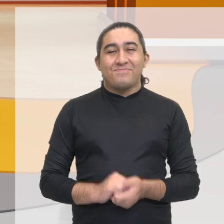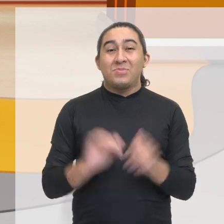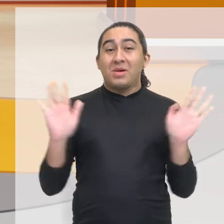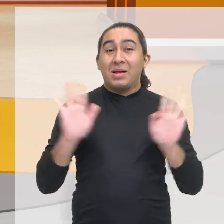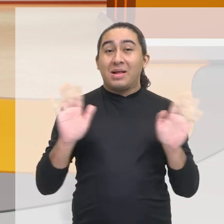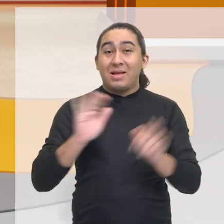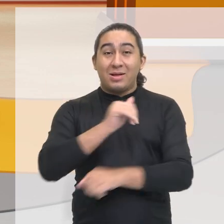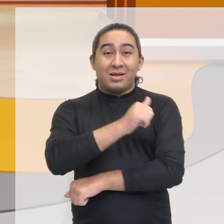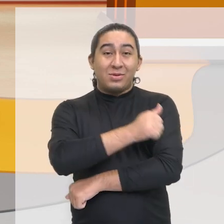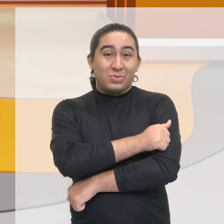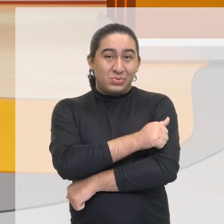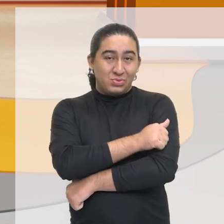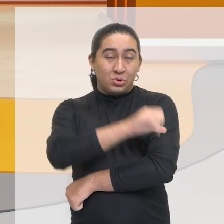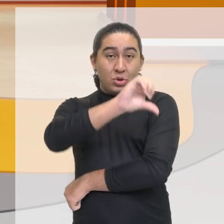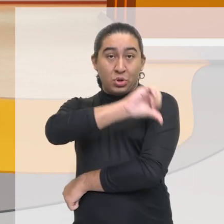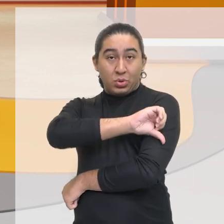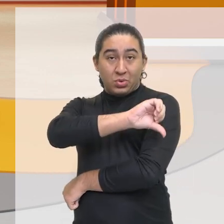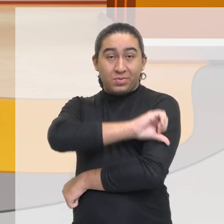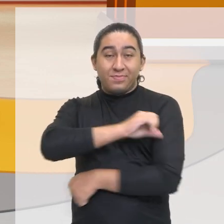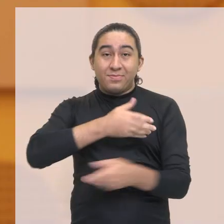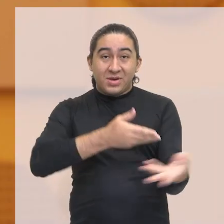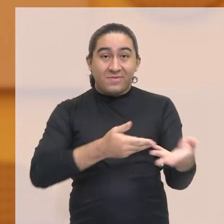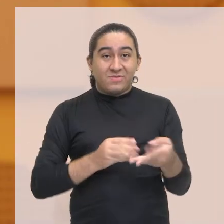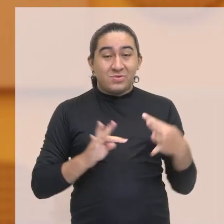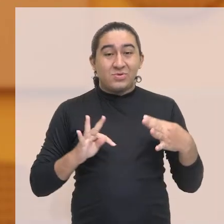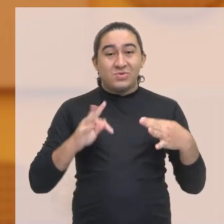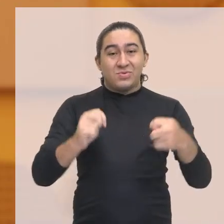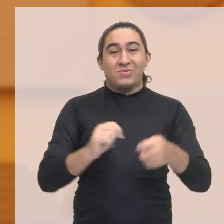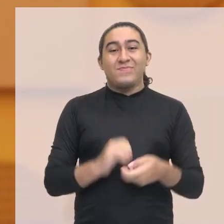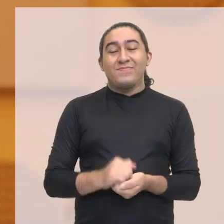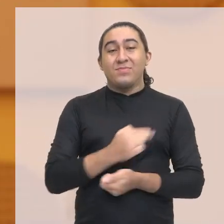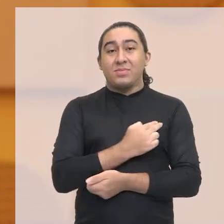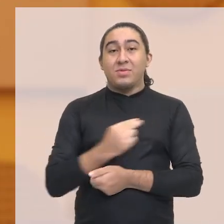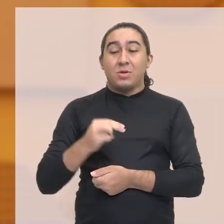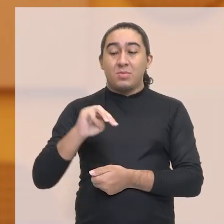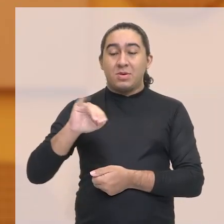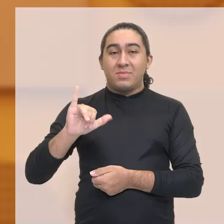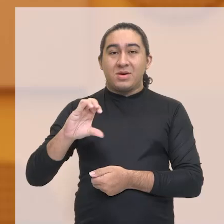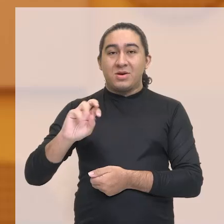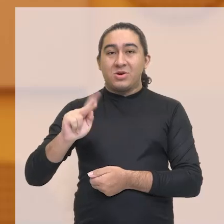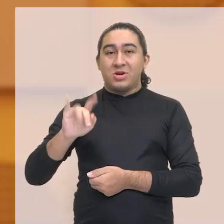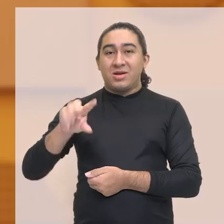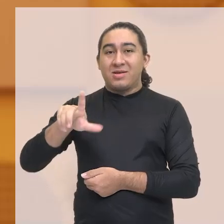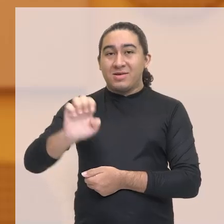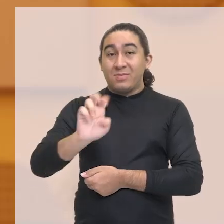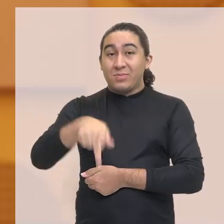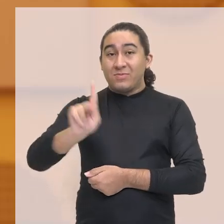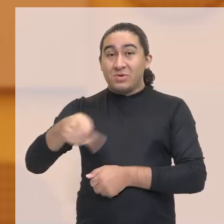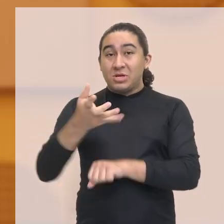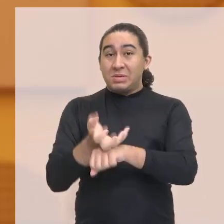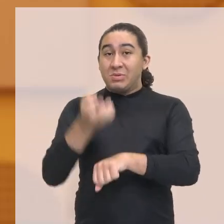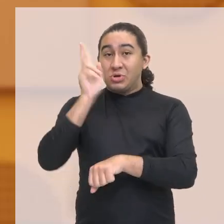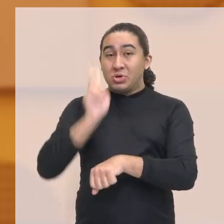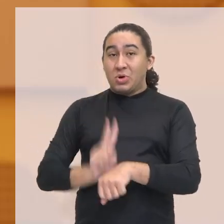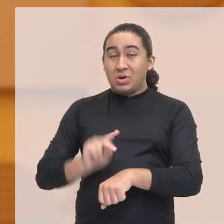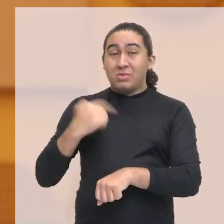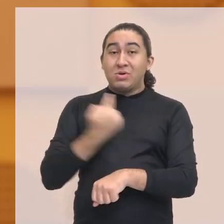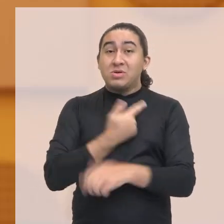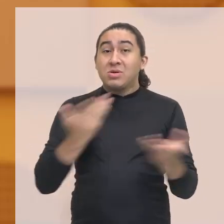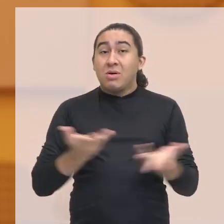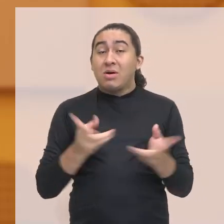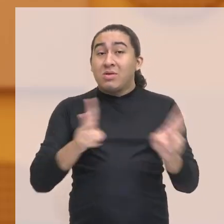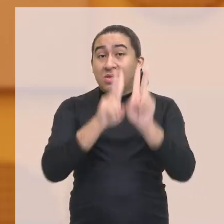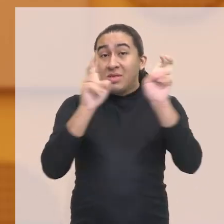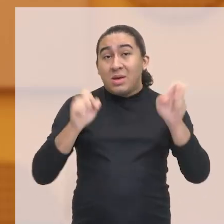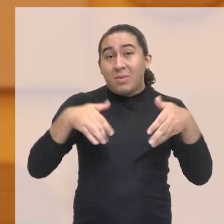Olá, queridos alunos do 9º ano, sejam bem-vindos. Eu sou a professora Michele Santos, professora de História, e vamos observar o